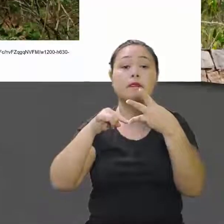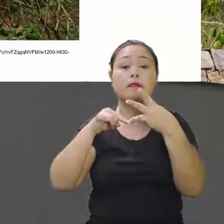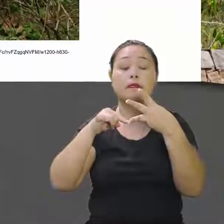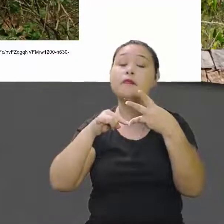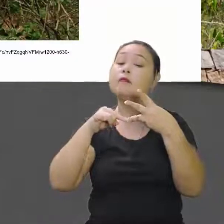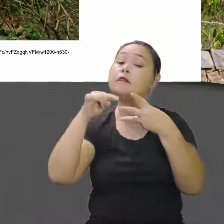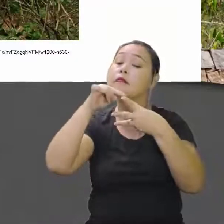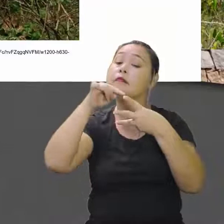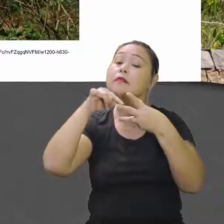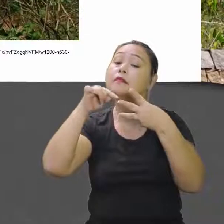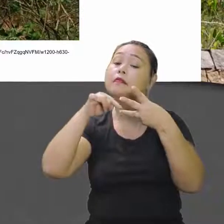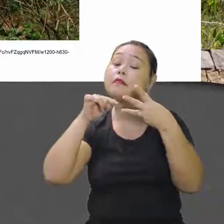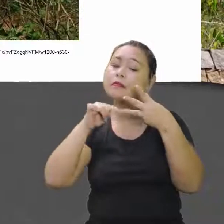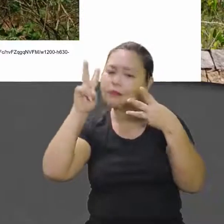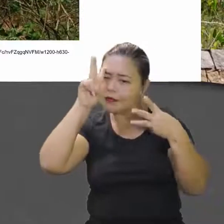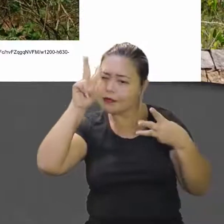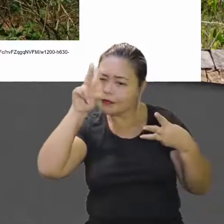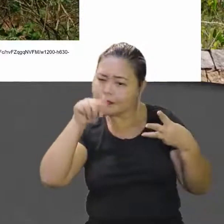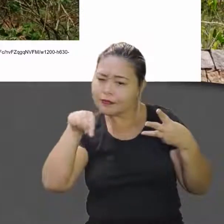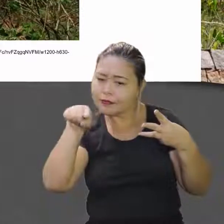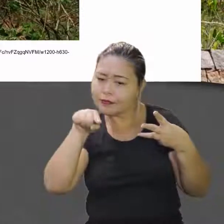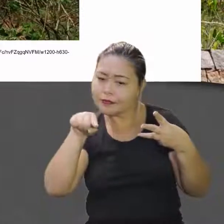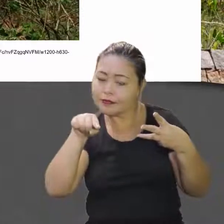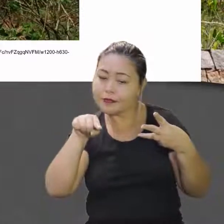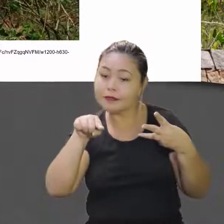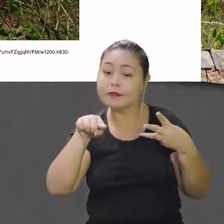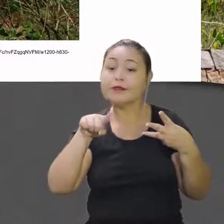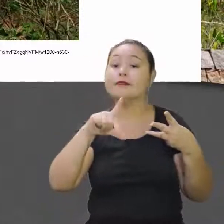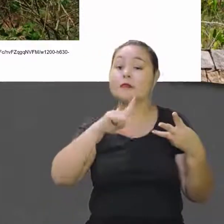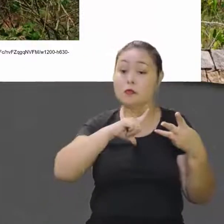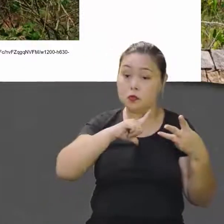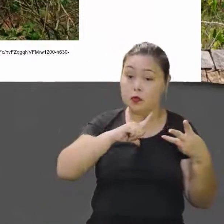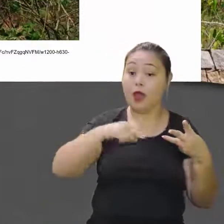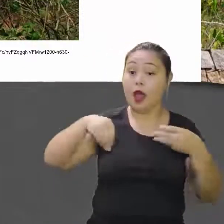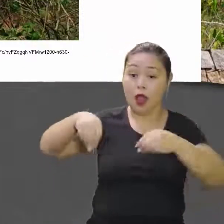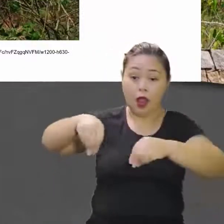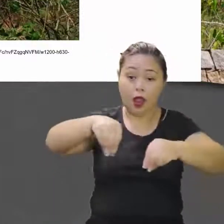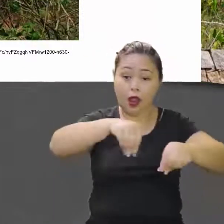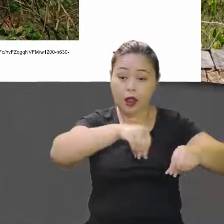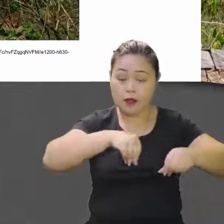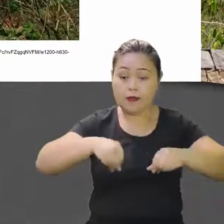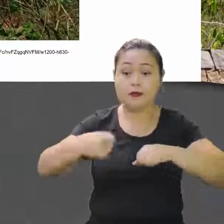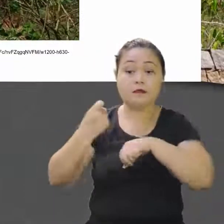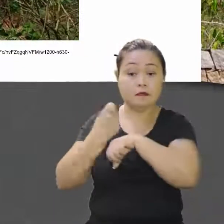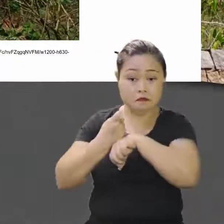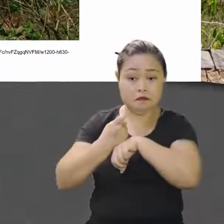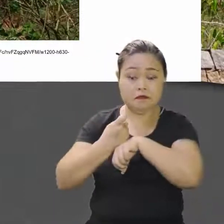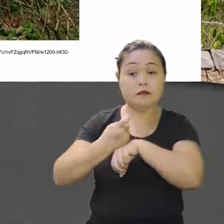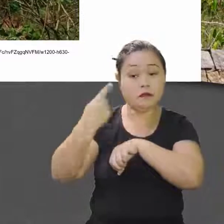Quais são os três patamares? Lembram? Terra-fib, que é o caso que predomina em Rondônia.